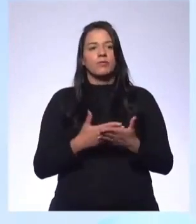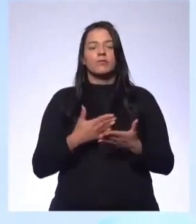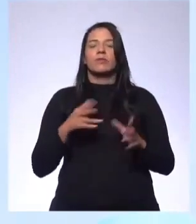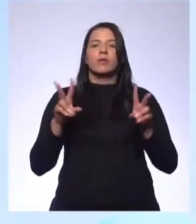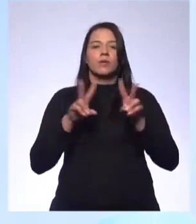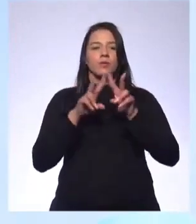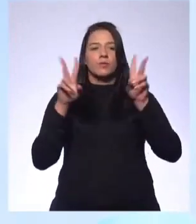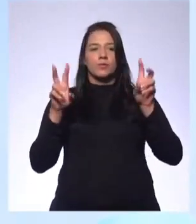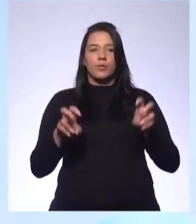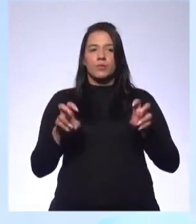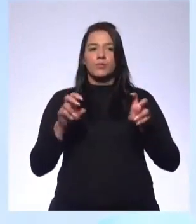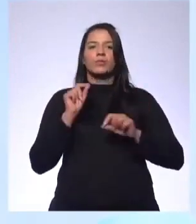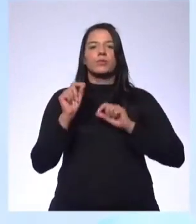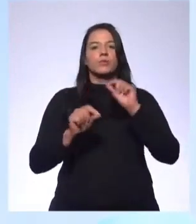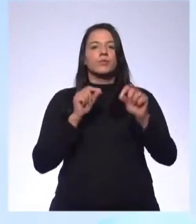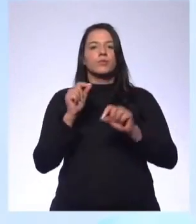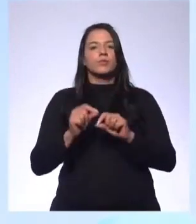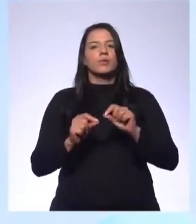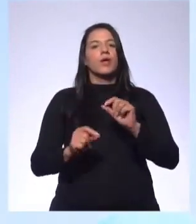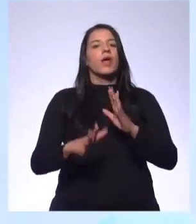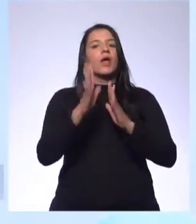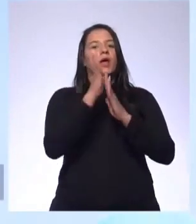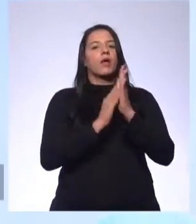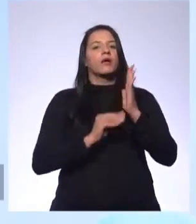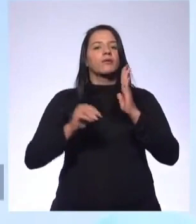aula, né, que é a questão da